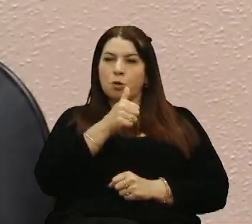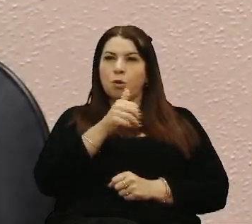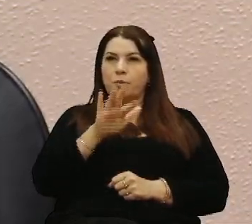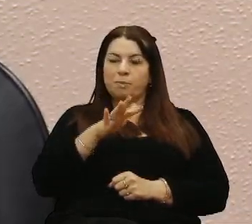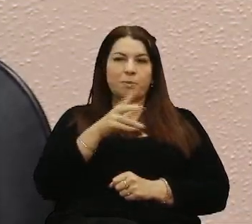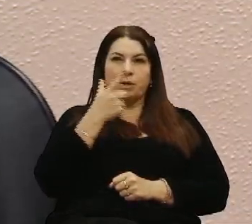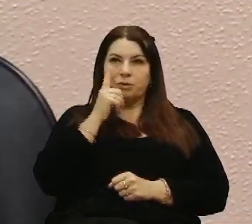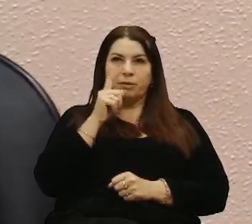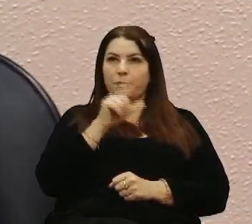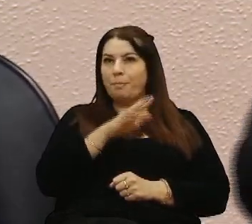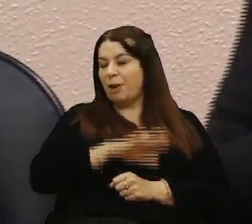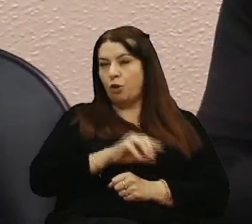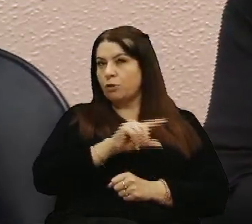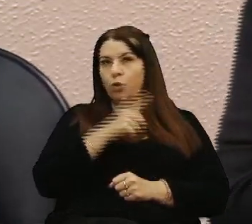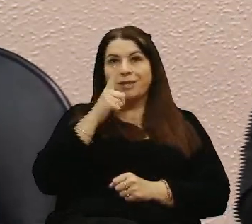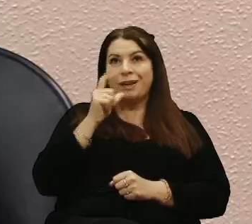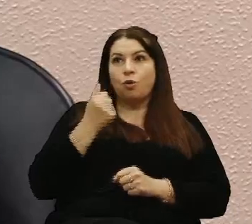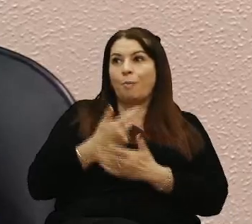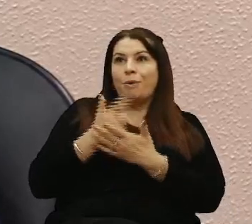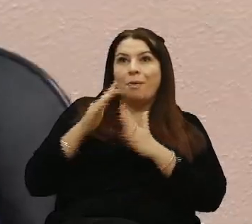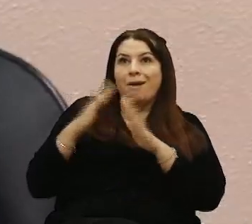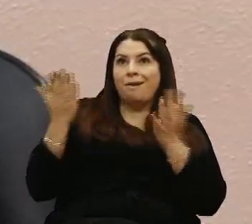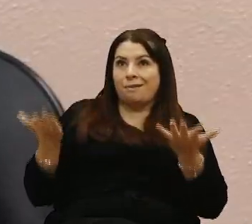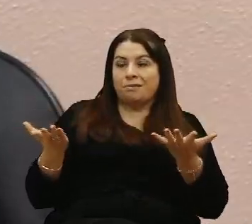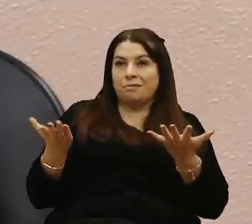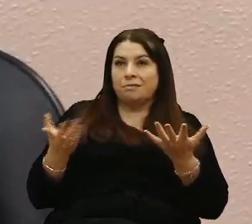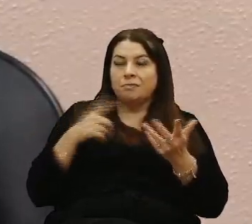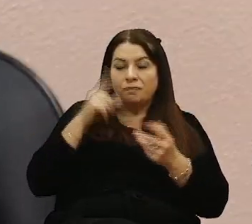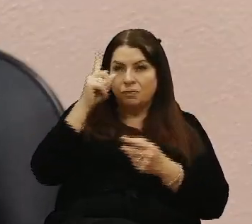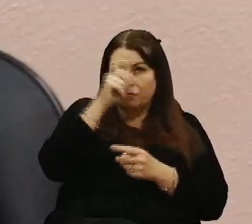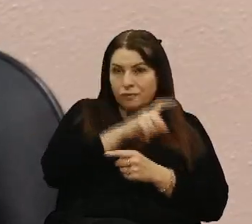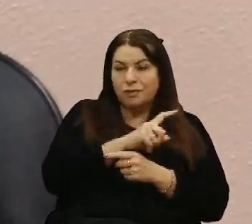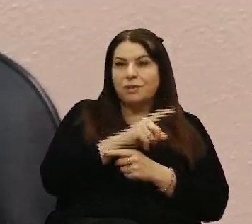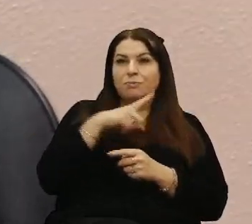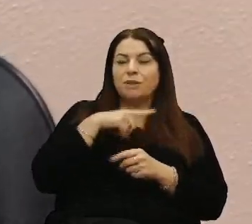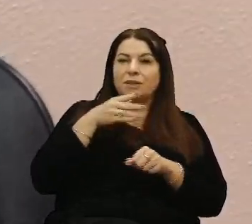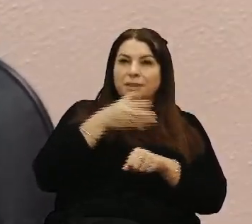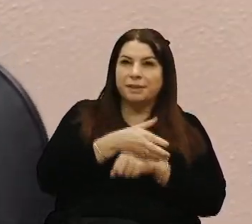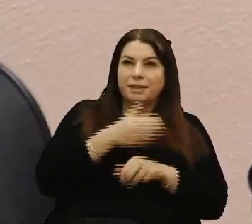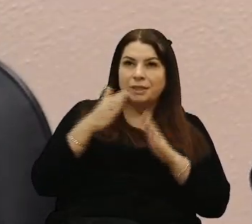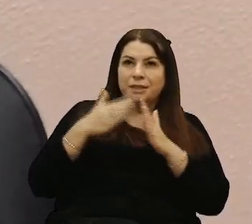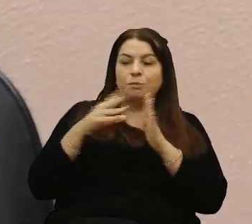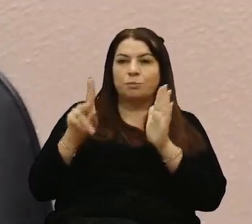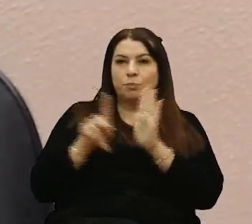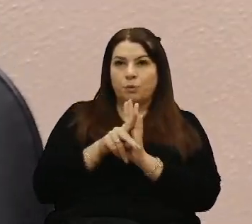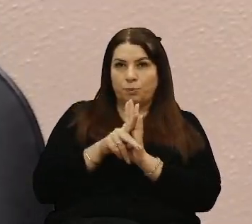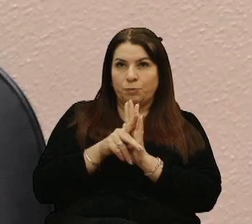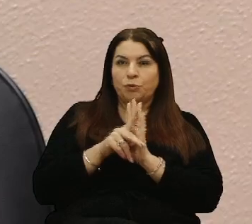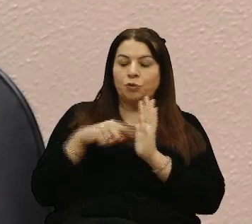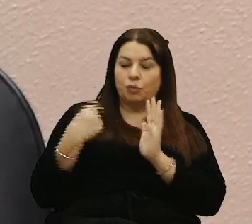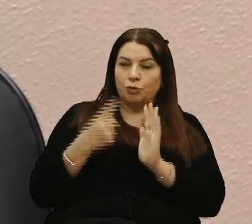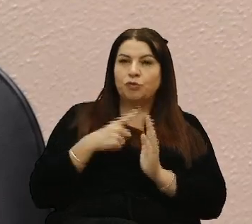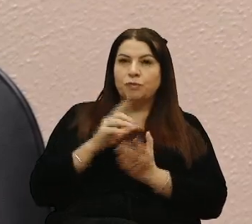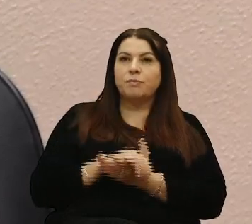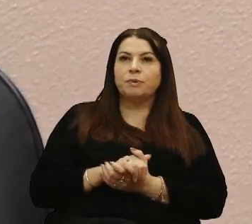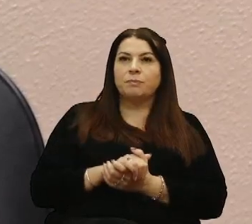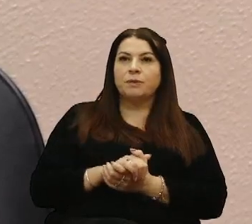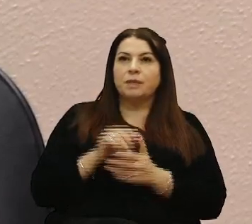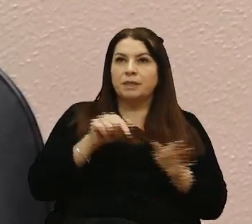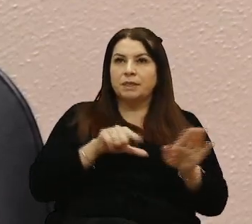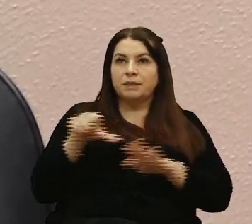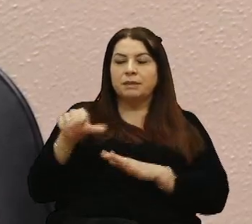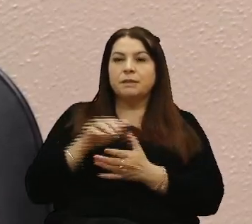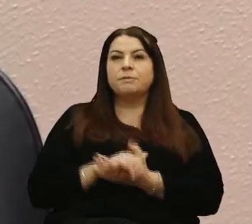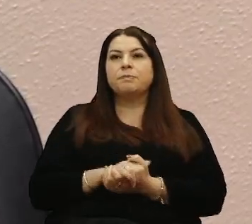não conseguem muitas vezes comprar uma casa. A gente vê as dificuldades que é para ter acesso à moradia própria. Nós tivemos, essa